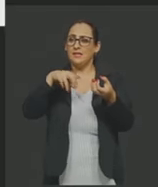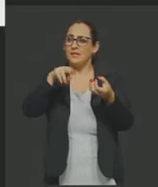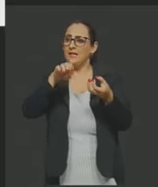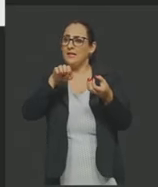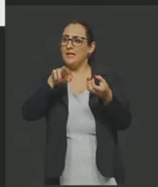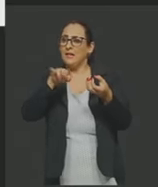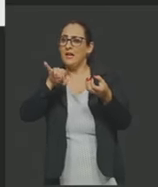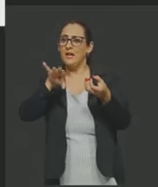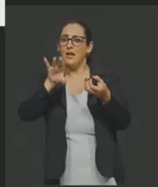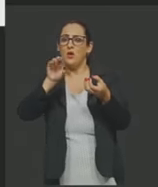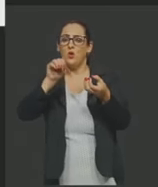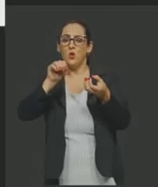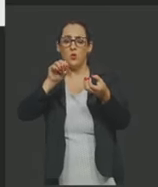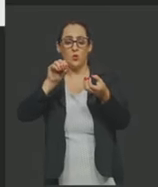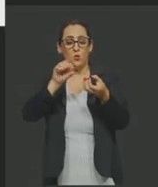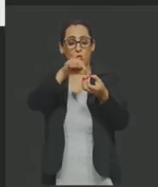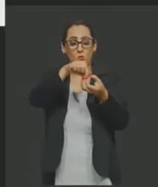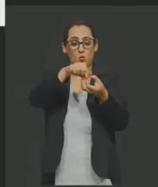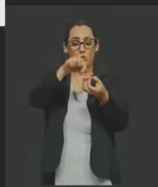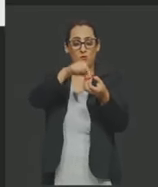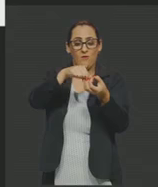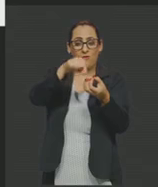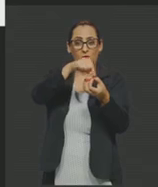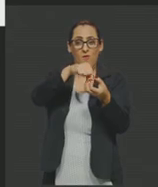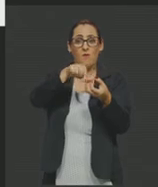que eu falei do corpo celular. E os